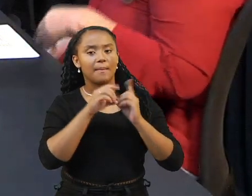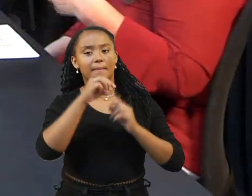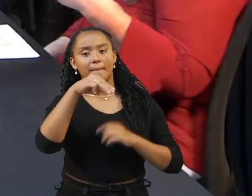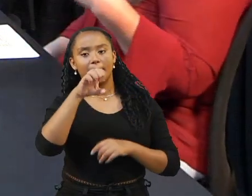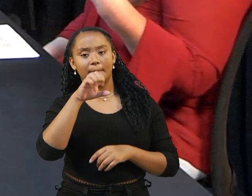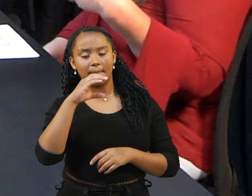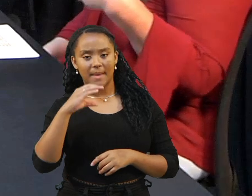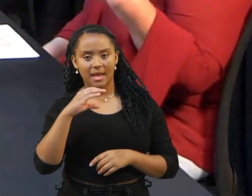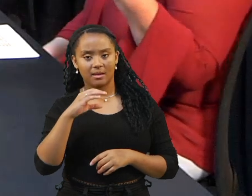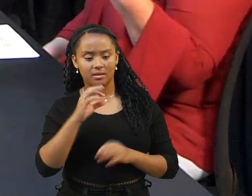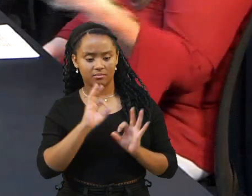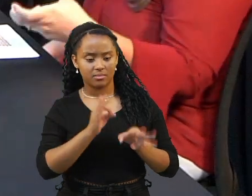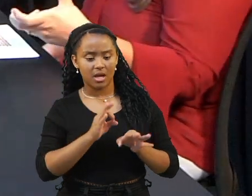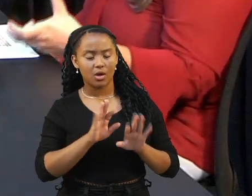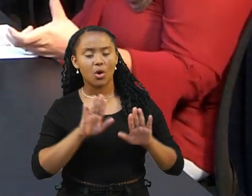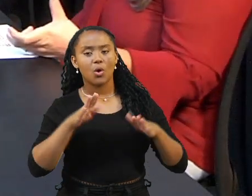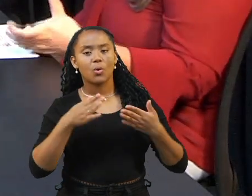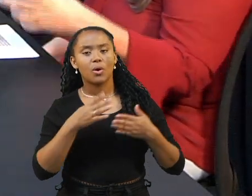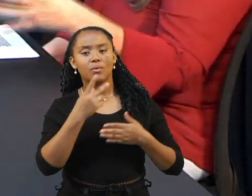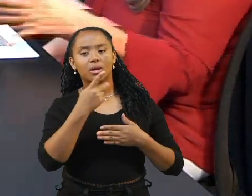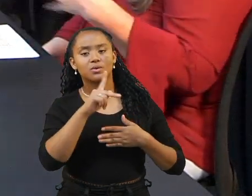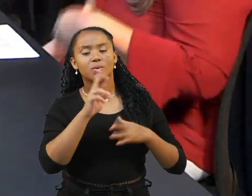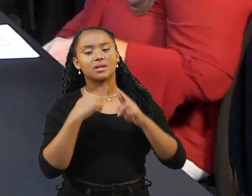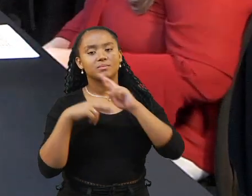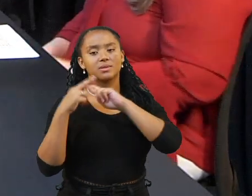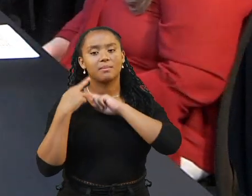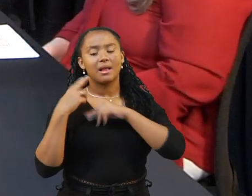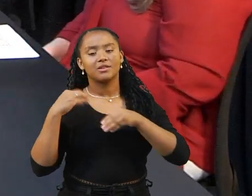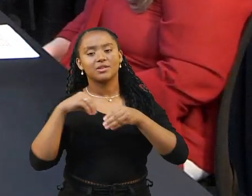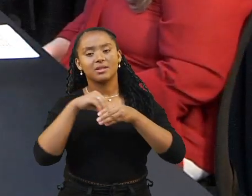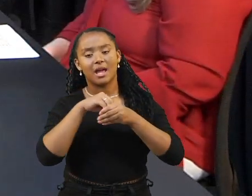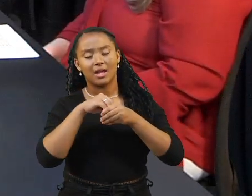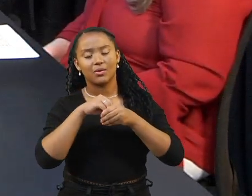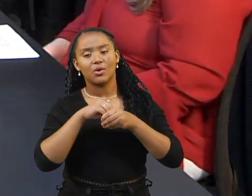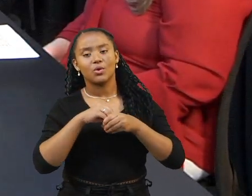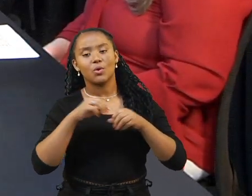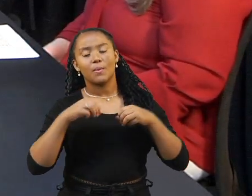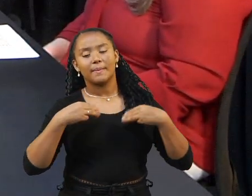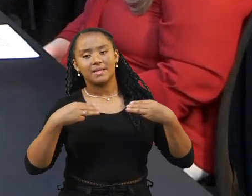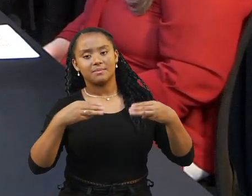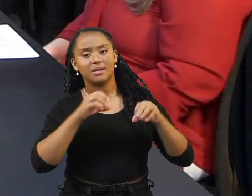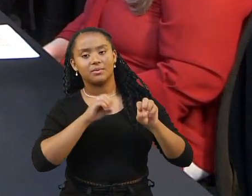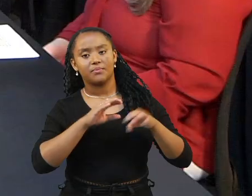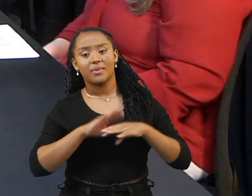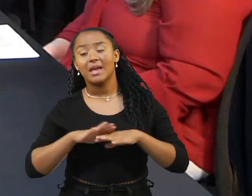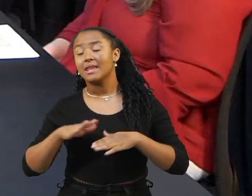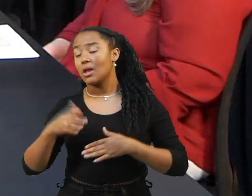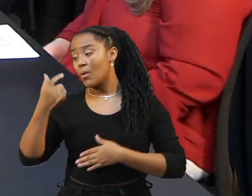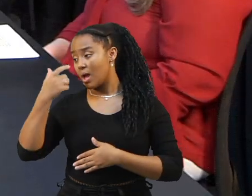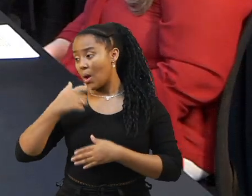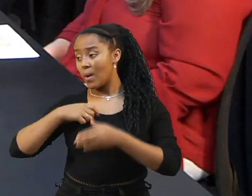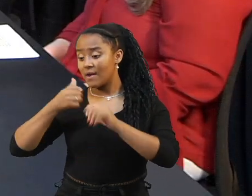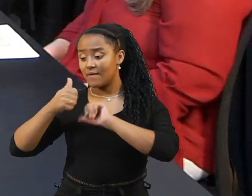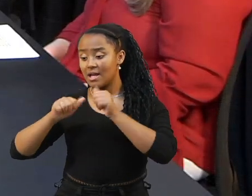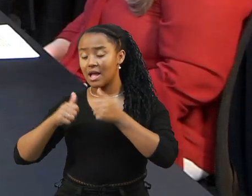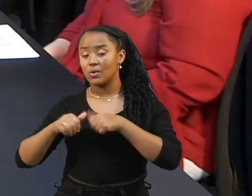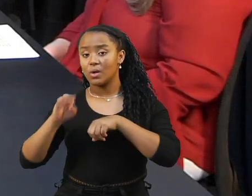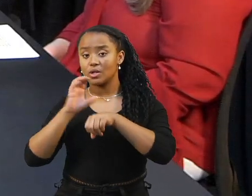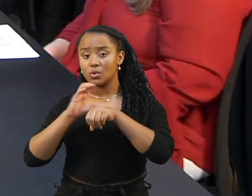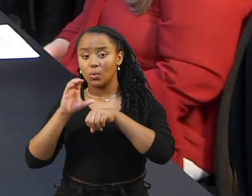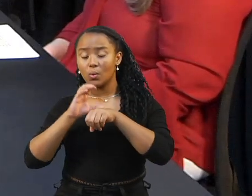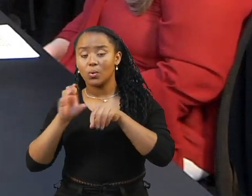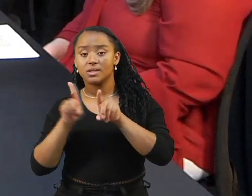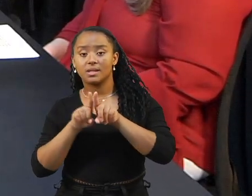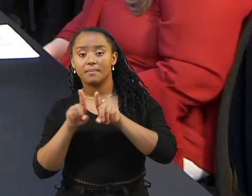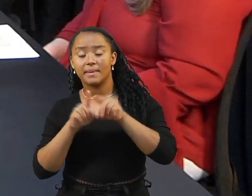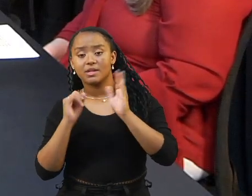período. Qual era seu papel dentro do Ministério da Educação? Eu era avaliadora de cursos e instituições,